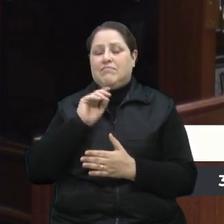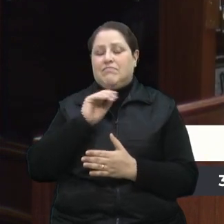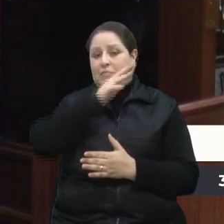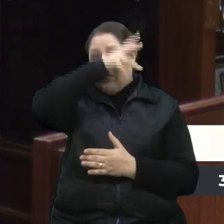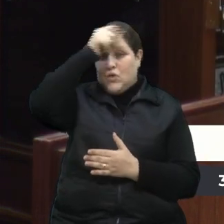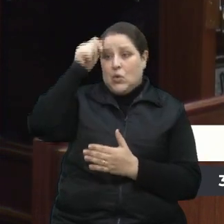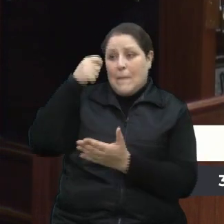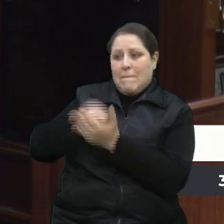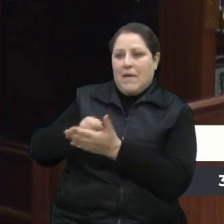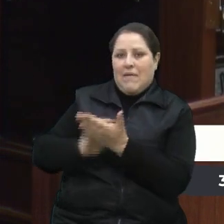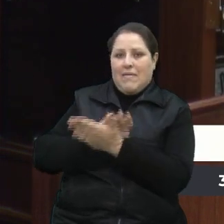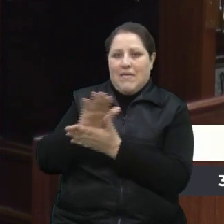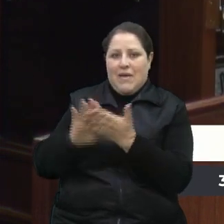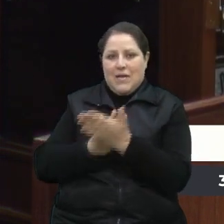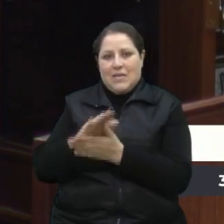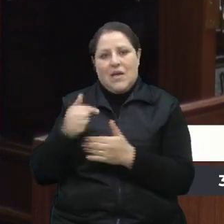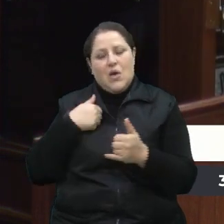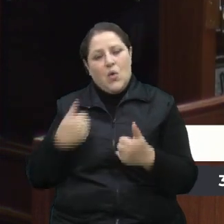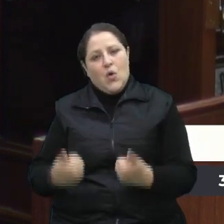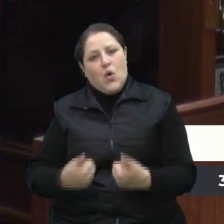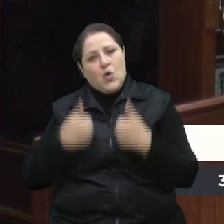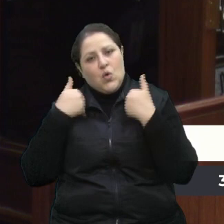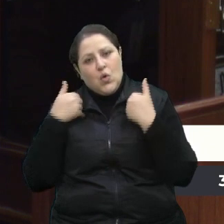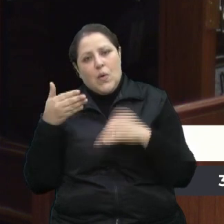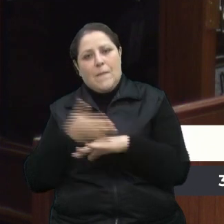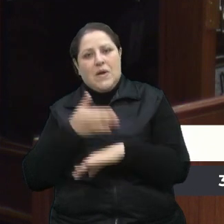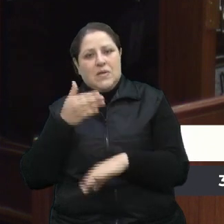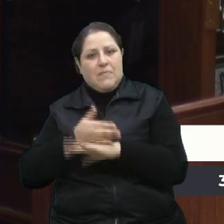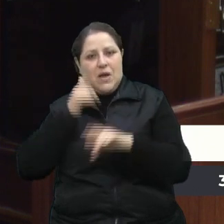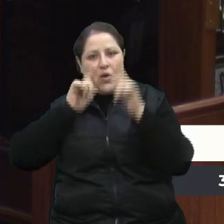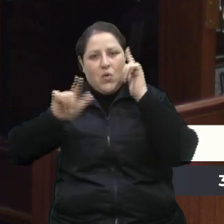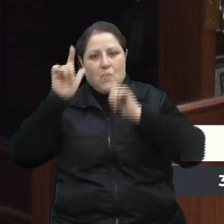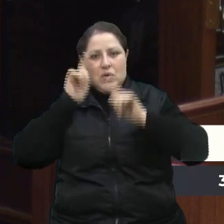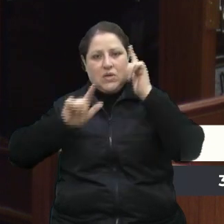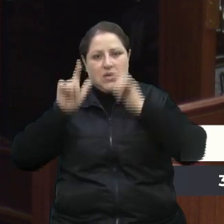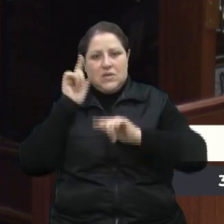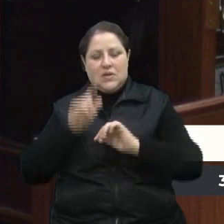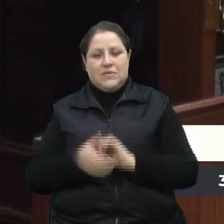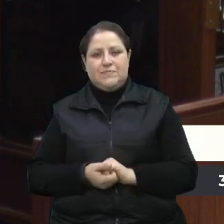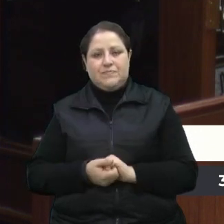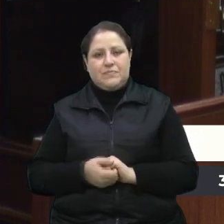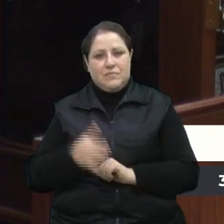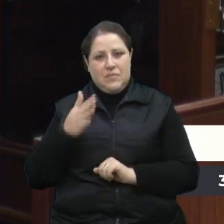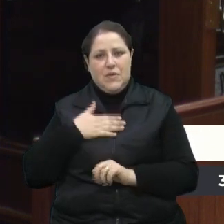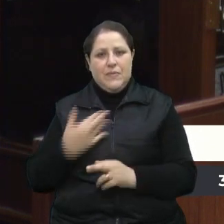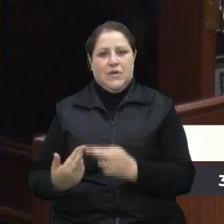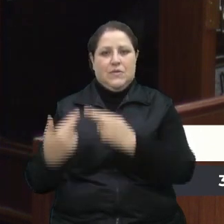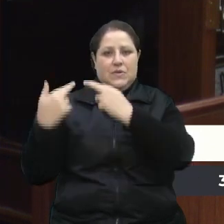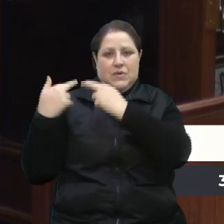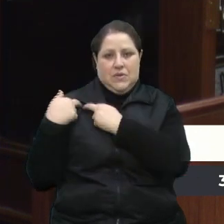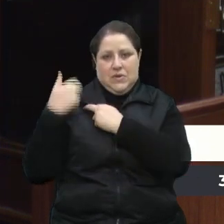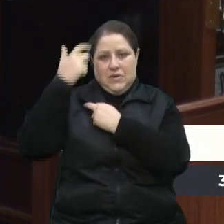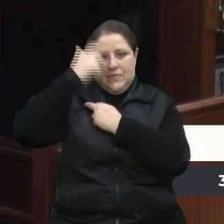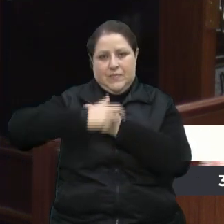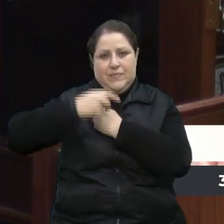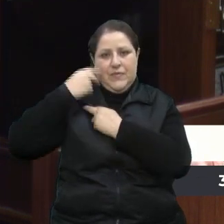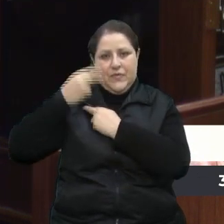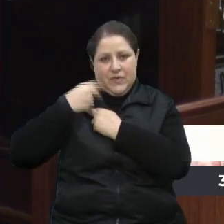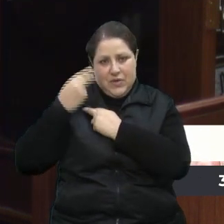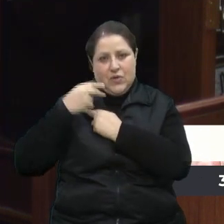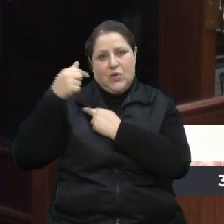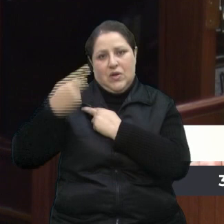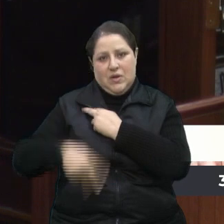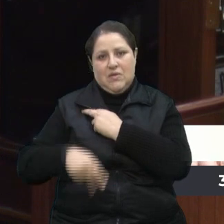tem muito orgulho em fazer parte dessa Conquista a minha a minha incumbência enquanto parlamentar a